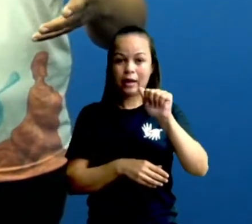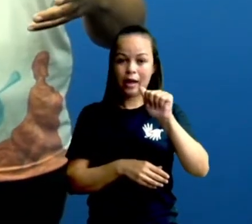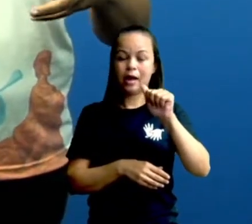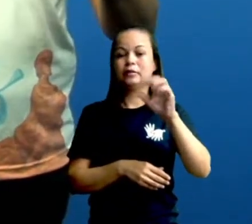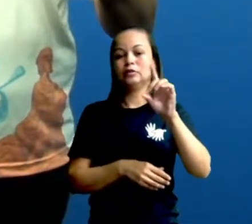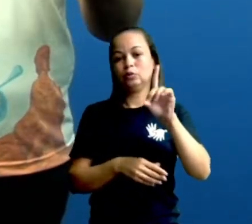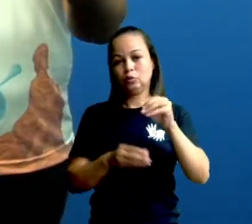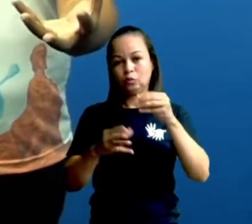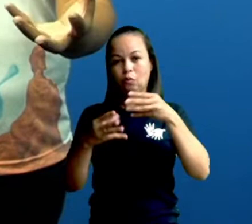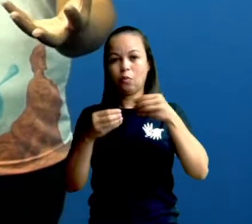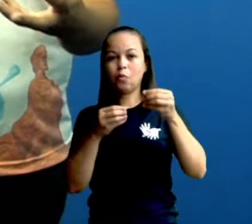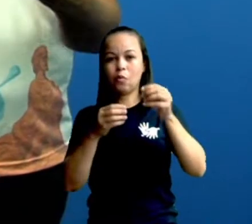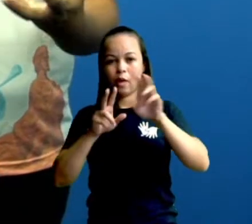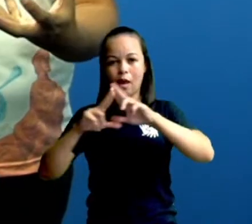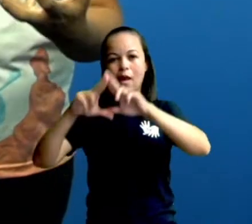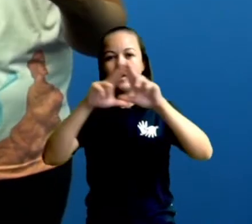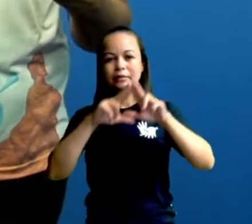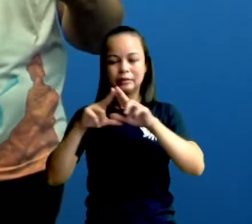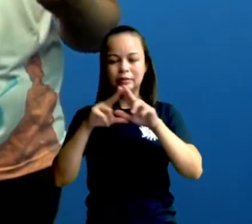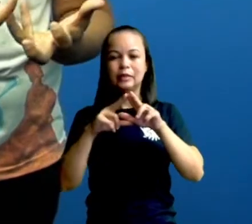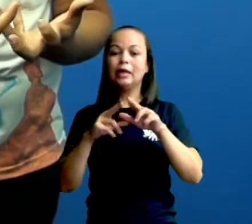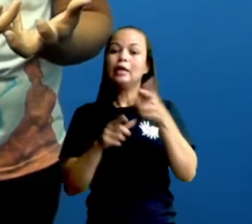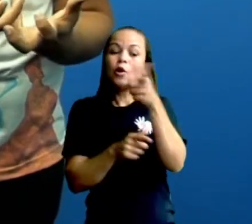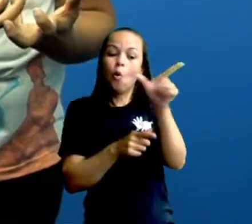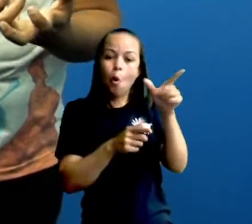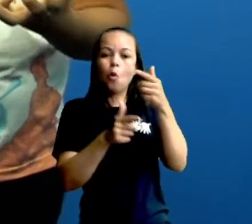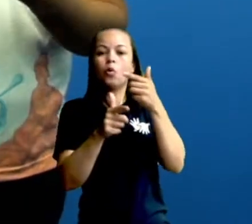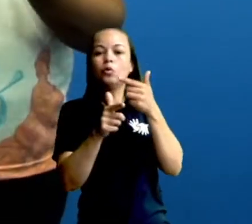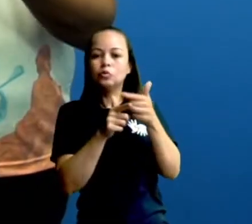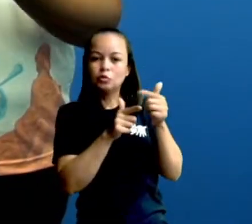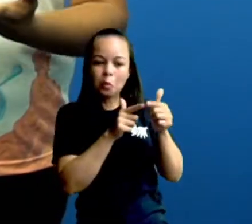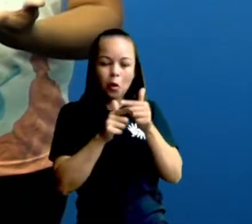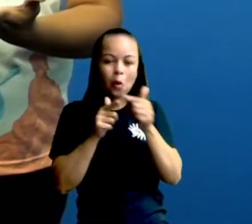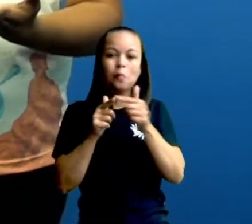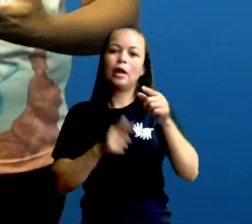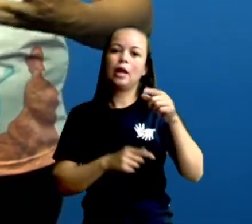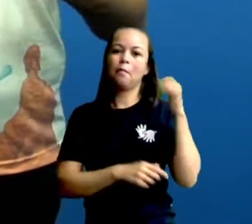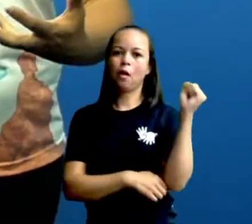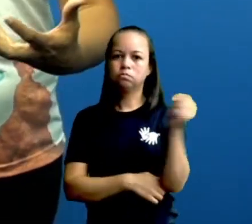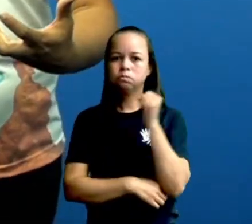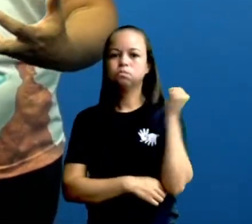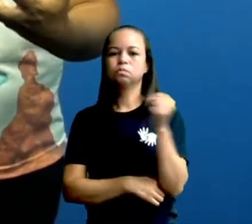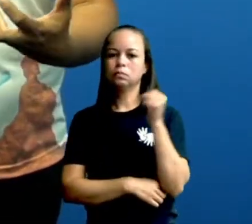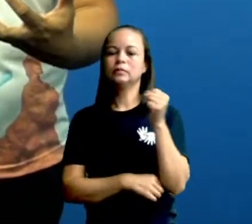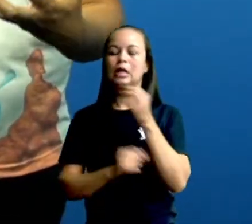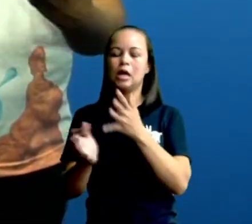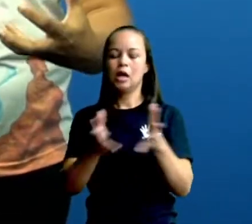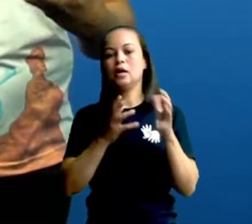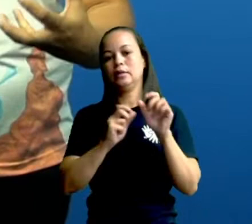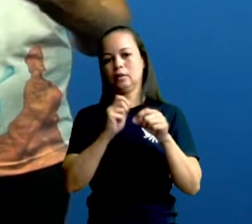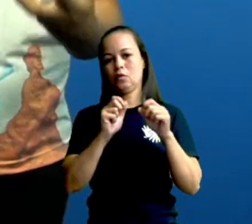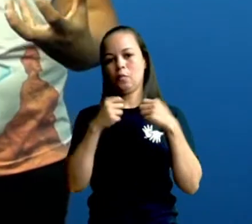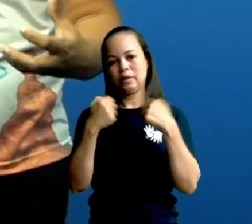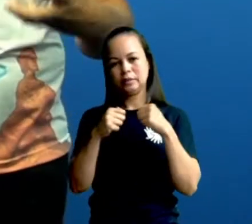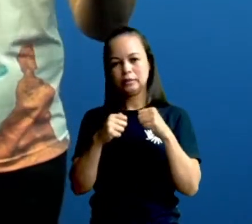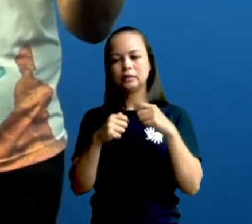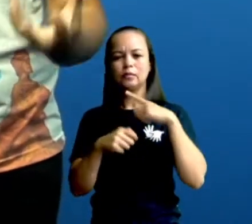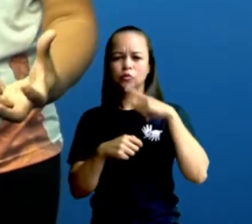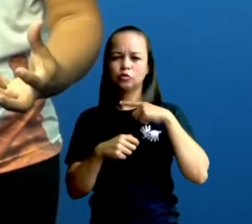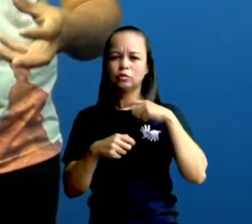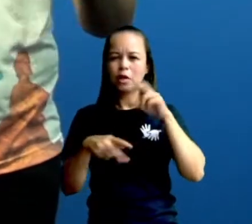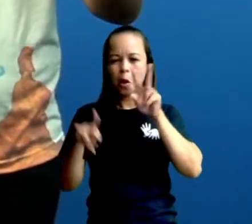aí de forma deletérica, causando prejuízos que são gravíssimos. Então cabe a gente ter esse olhar sim